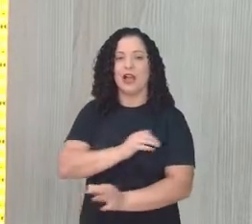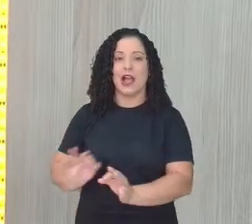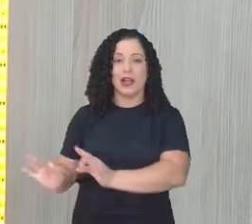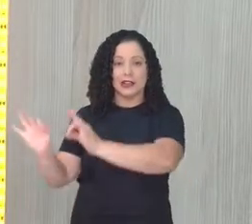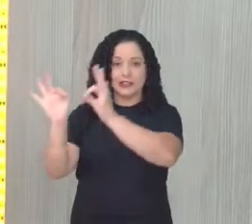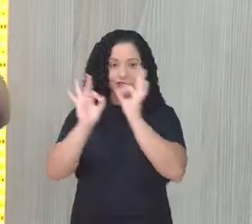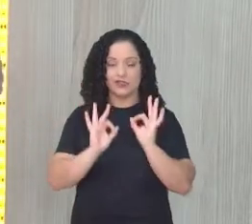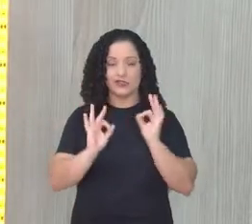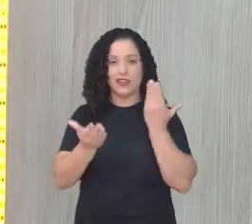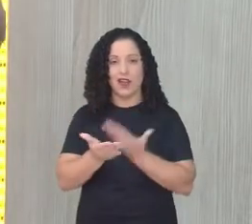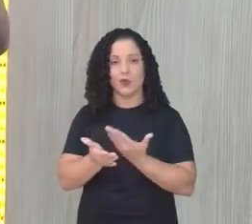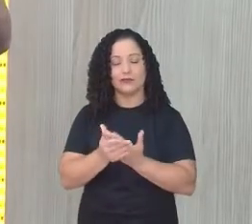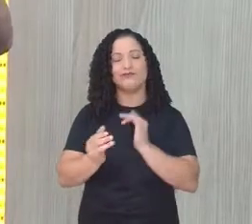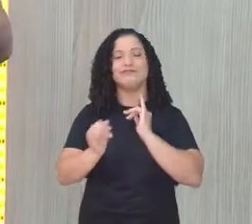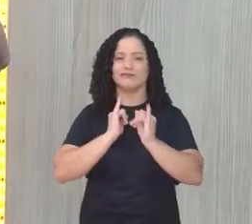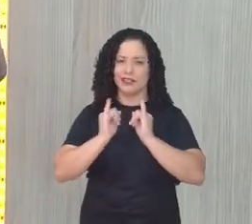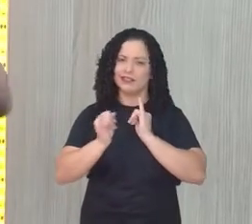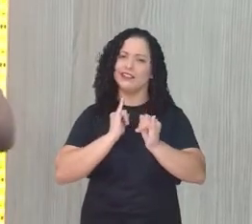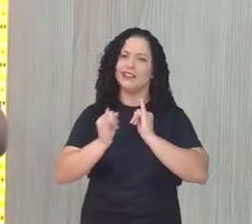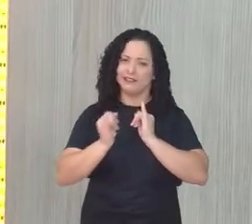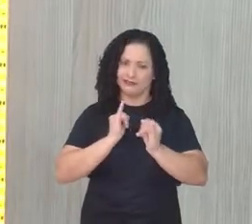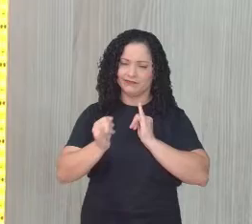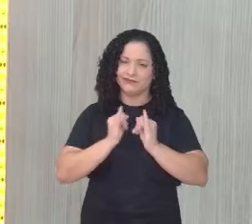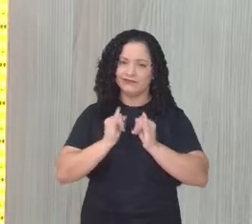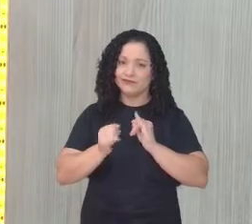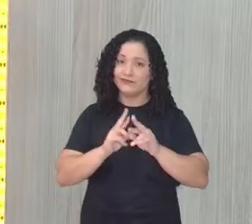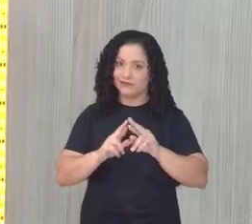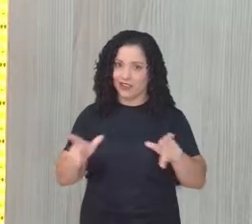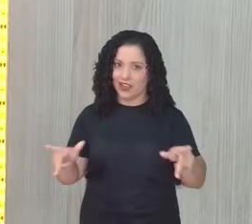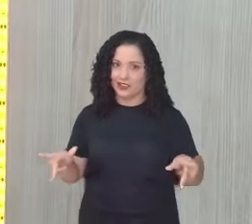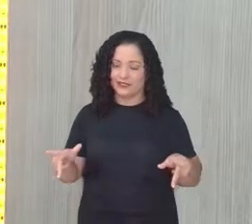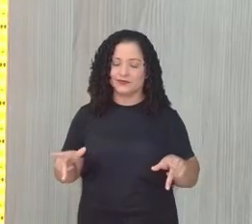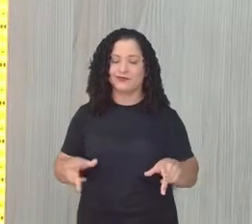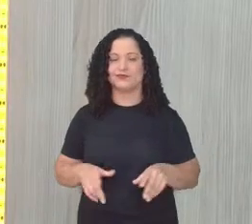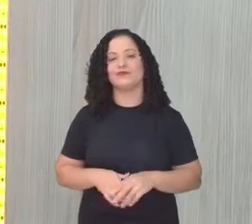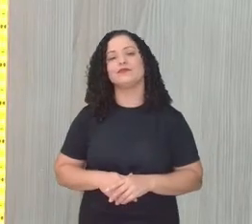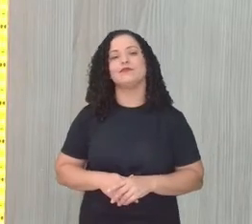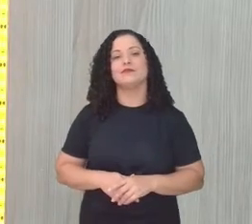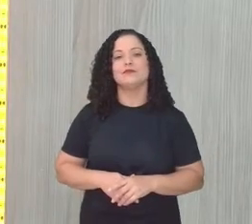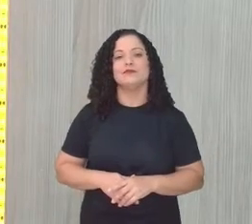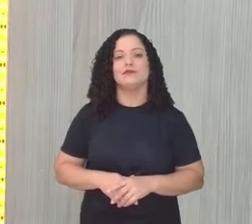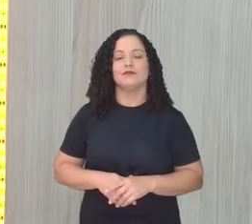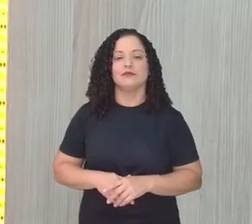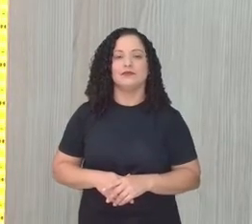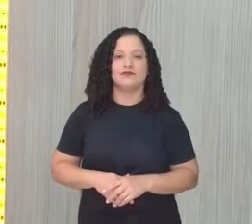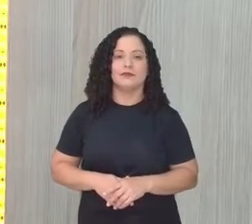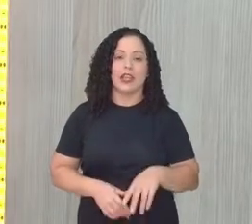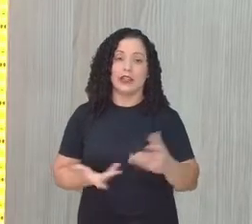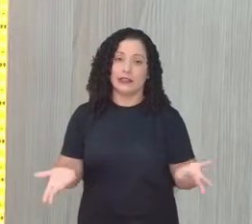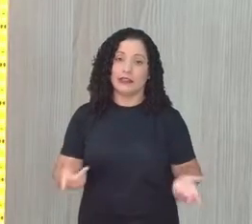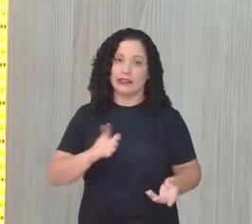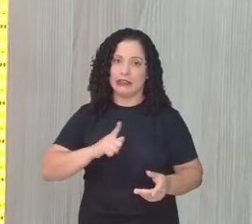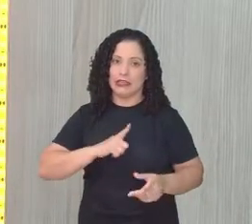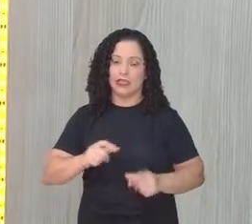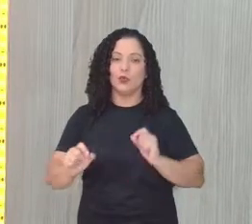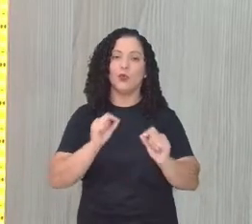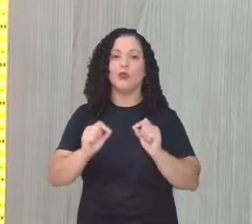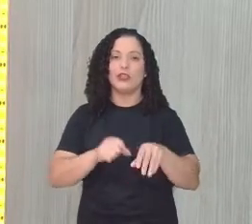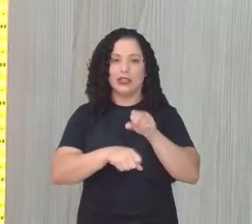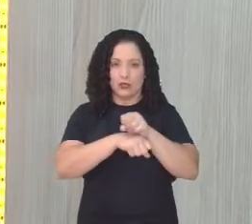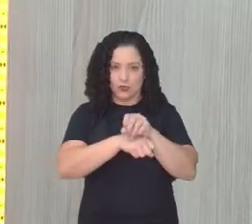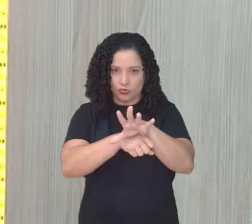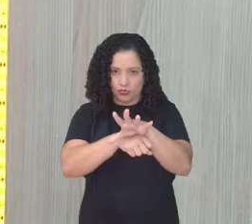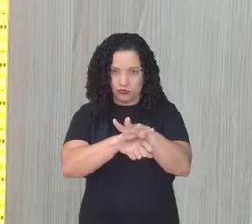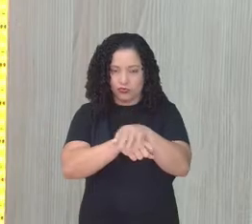porque isso é informação, né? A, a, a imagem da gente chega através da